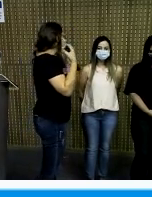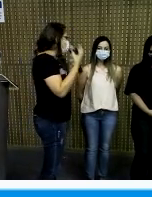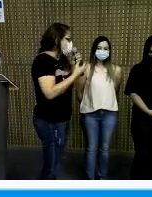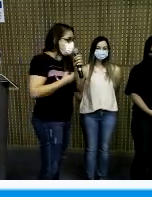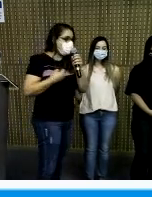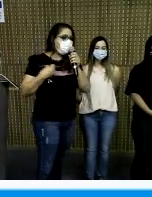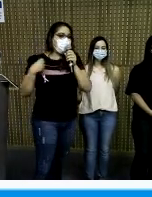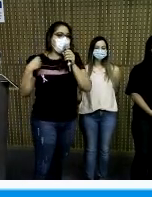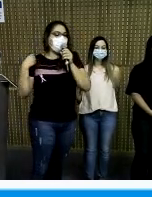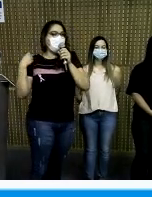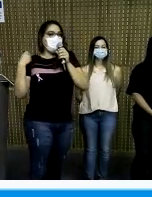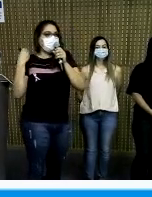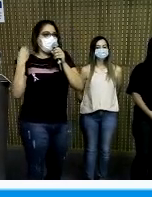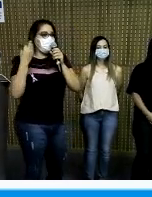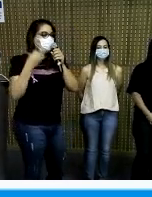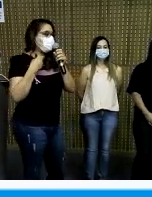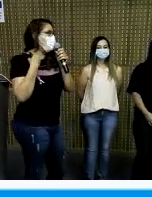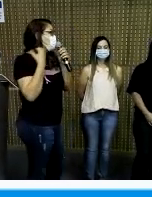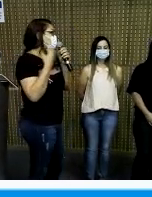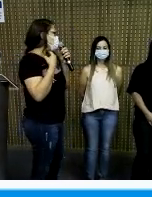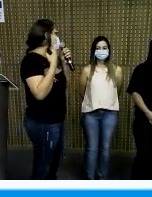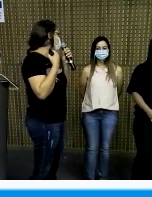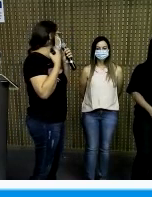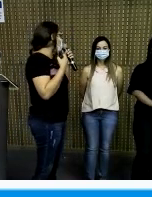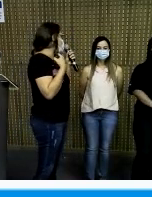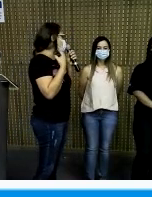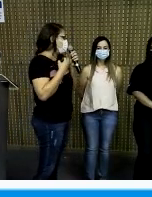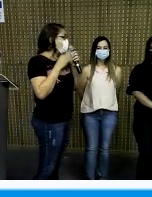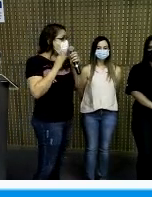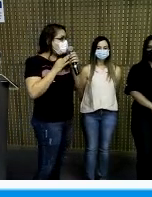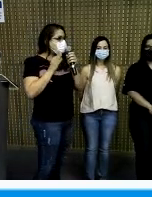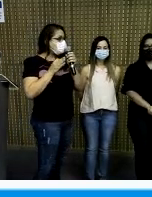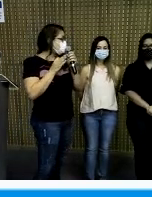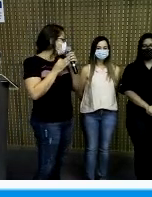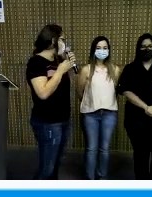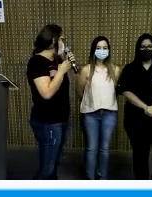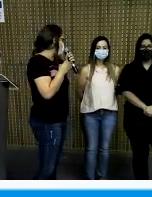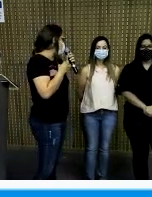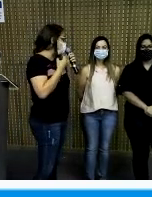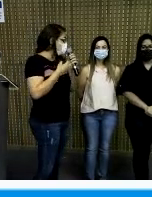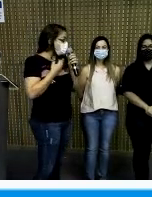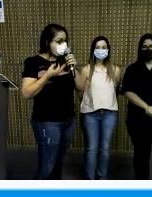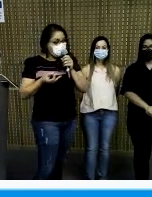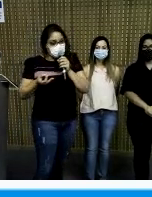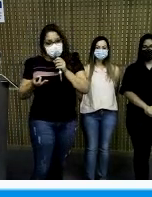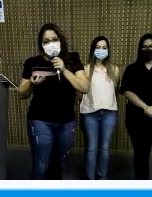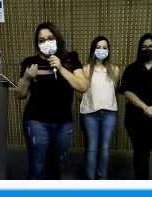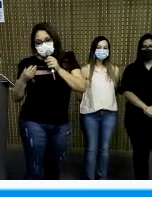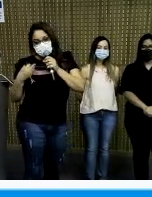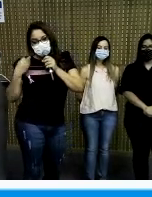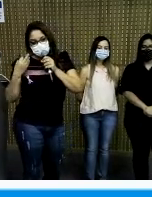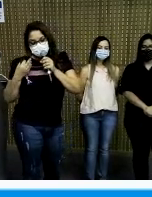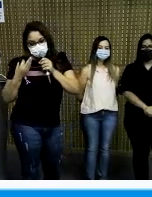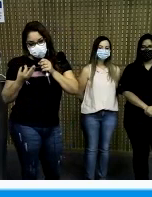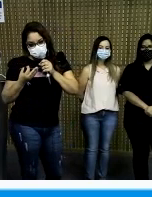higienização, crianças também, se é caso de encaminhamento para urgência, enfim, muito pela visita domiciliar,